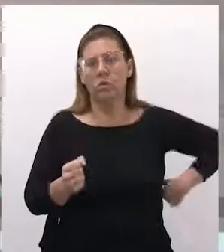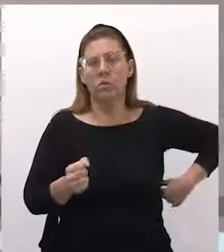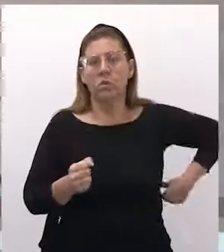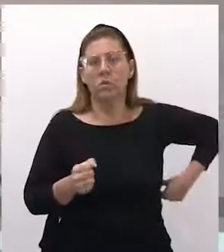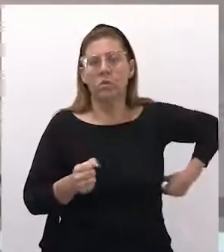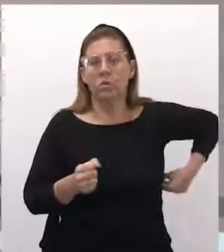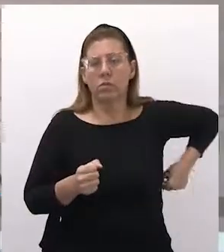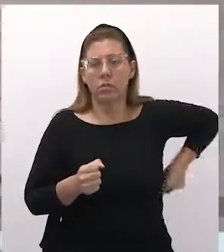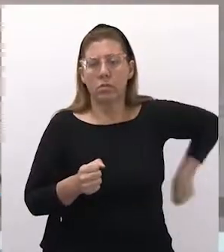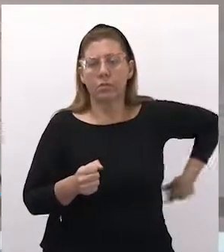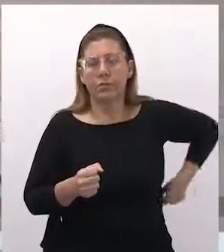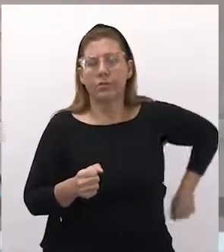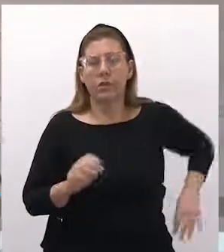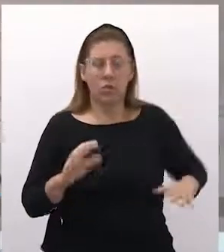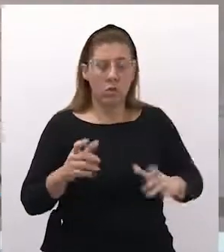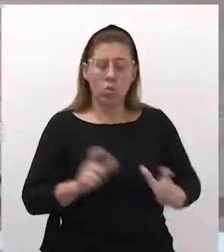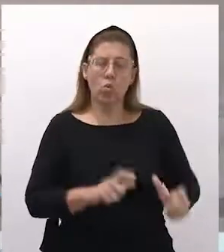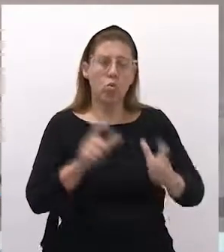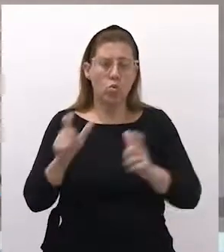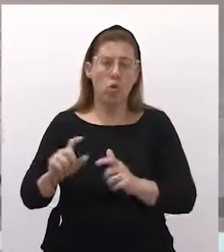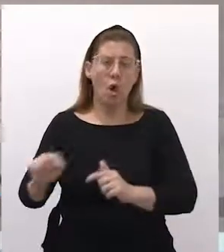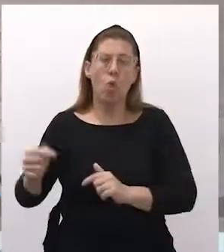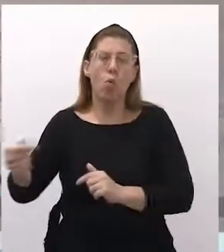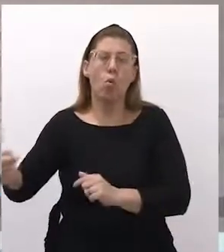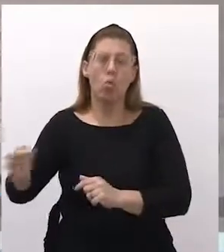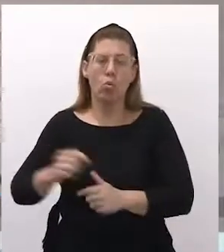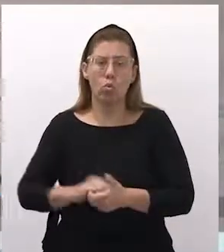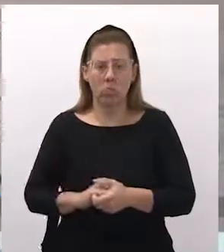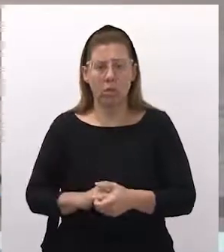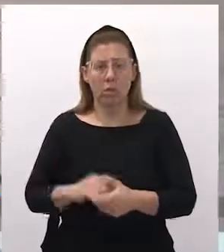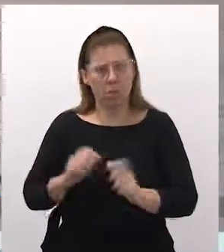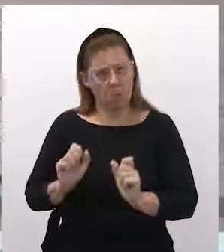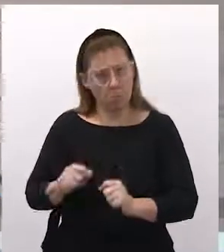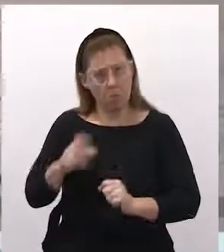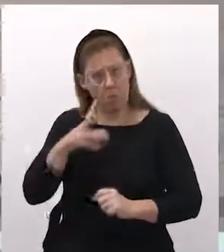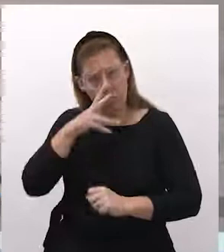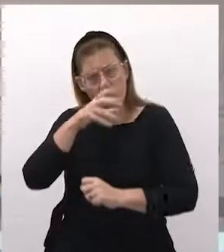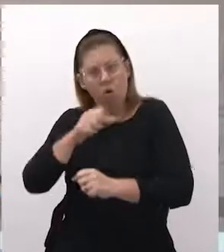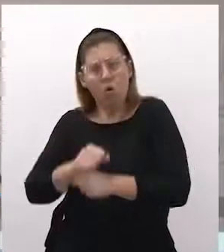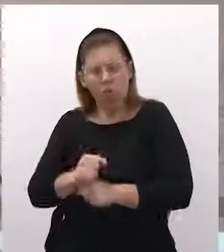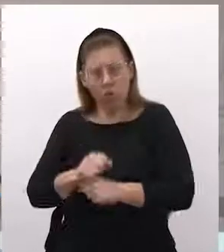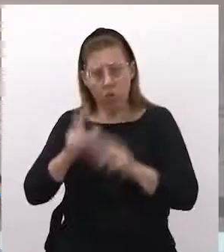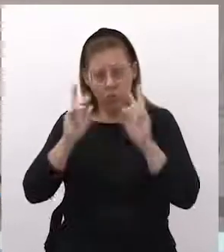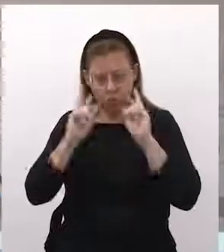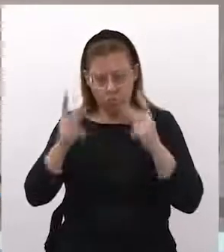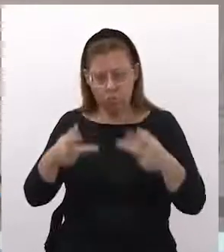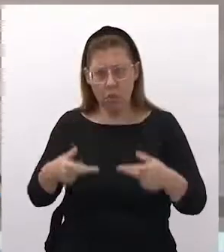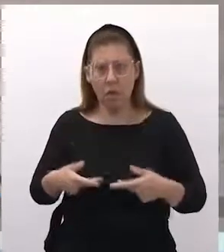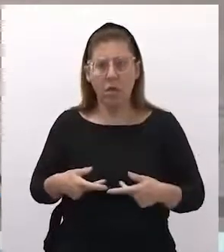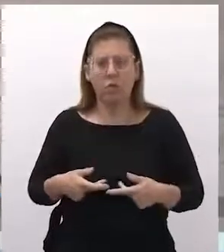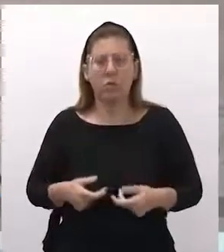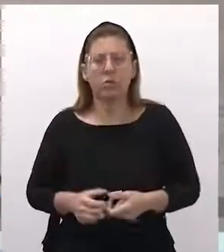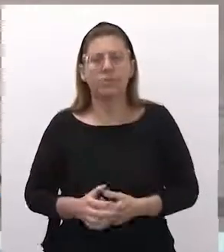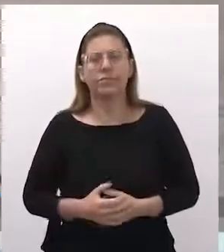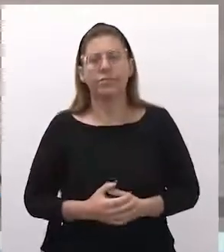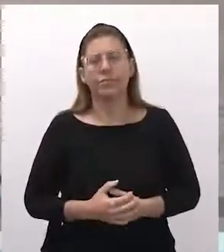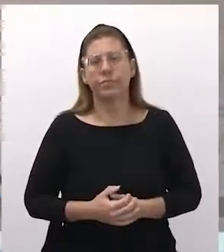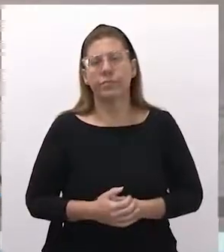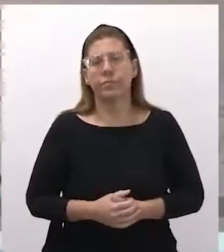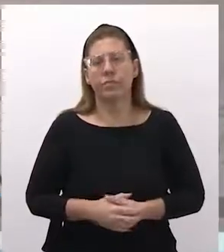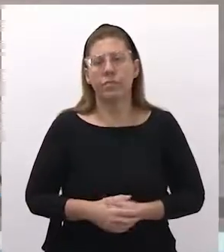não tem um outro lugar que veja ele como uma potência, né, como um ser humano único, histórico, e que